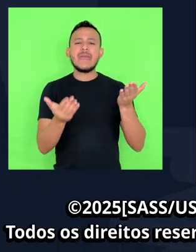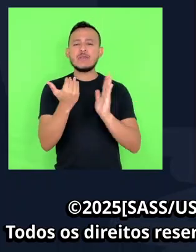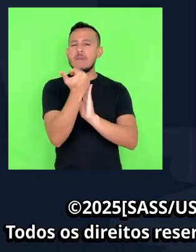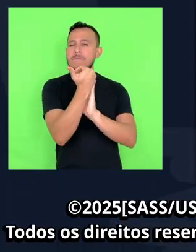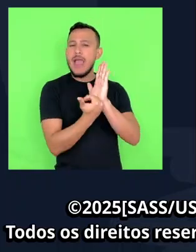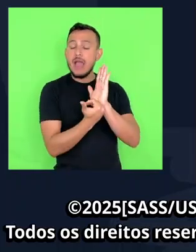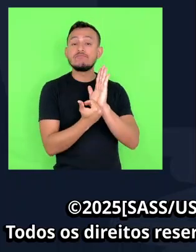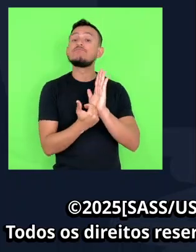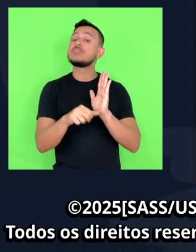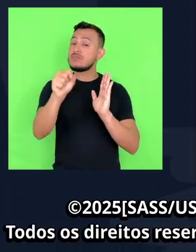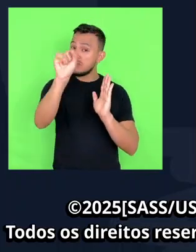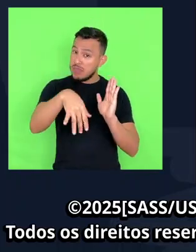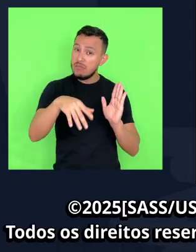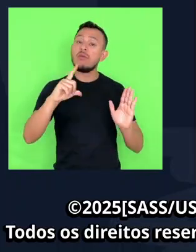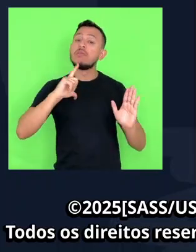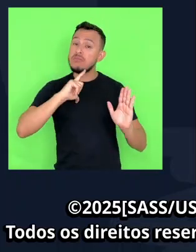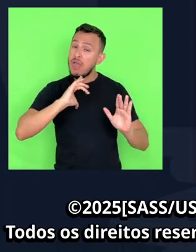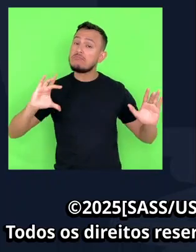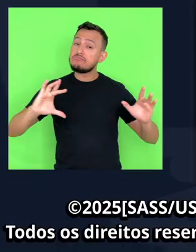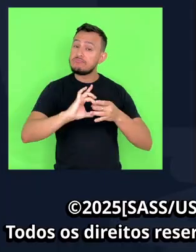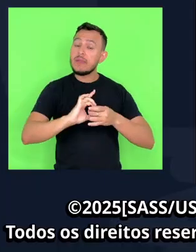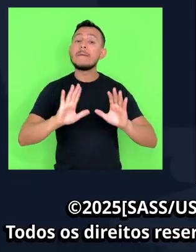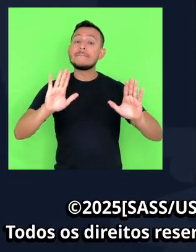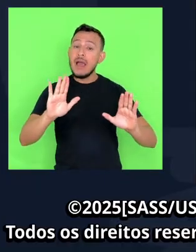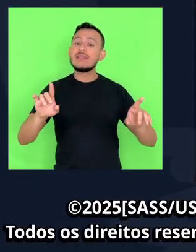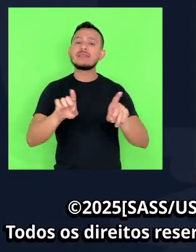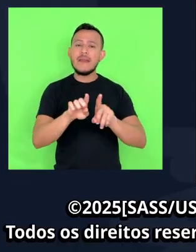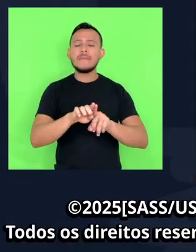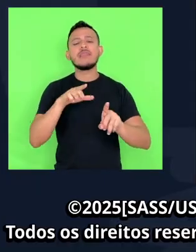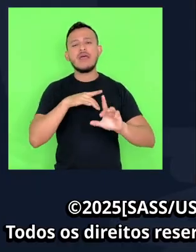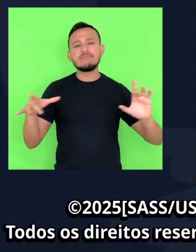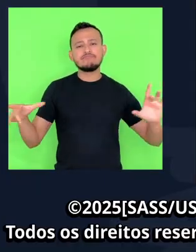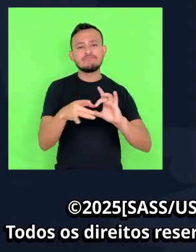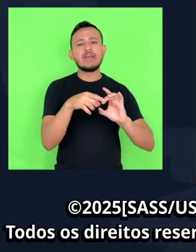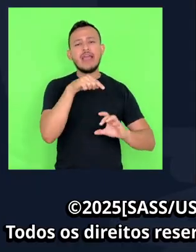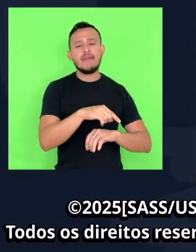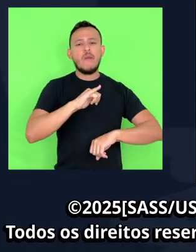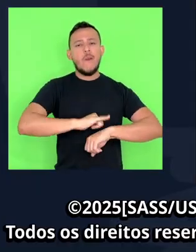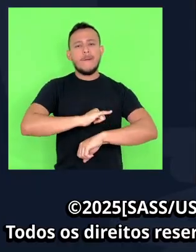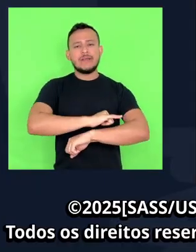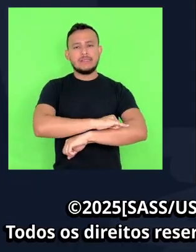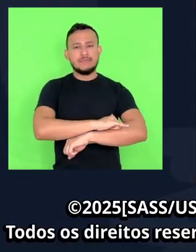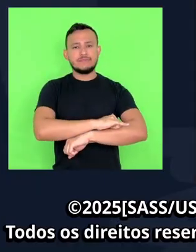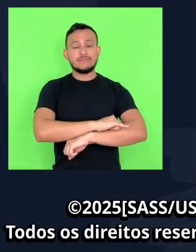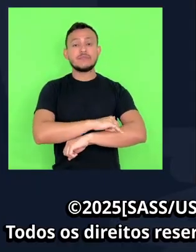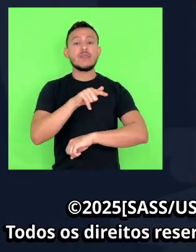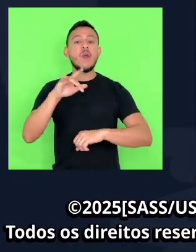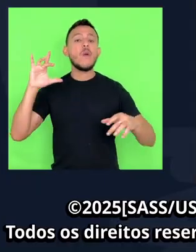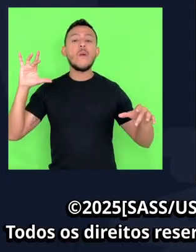peso. Está, mas também está relacionada com obesidade. Vamos dar um pouco